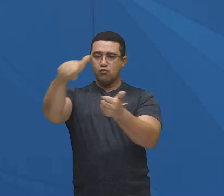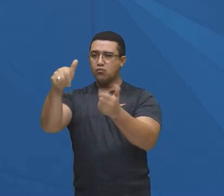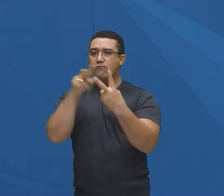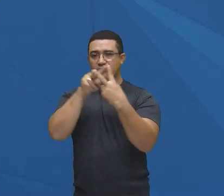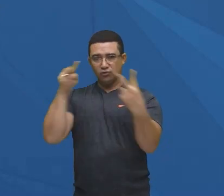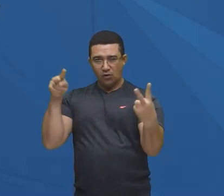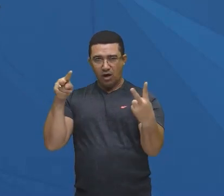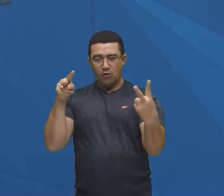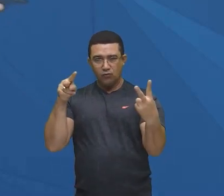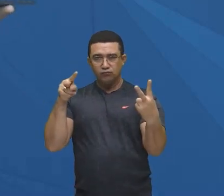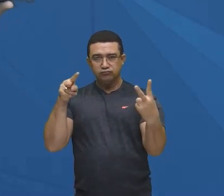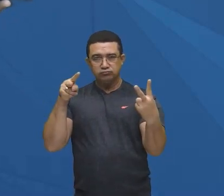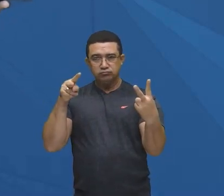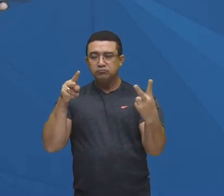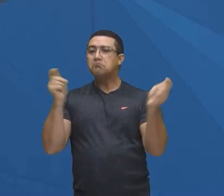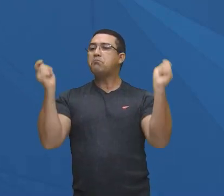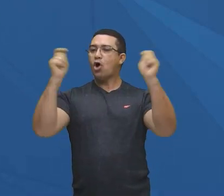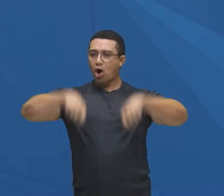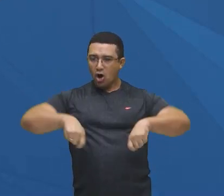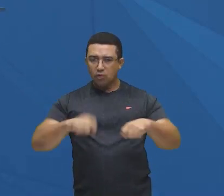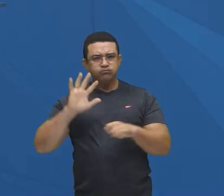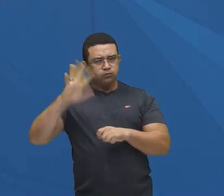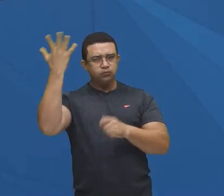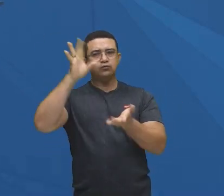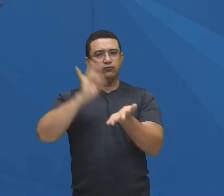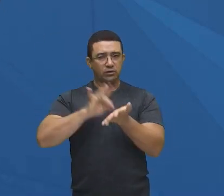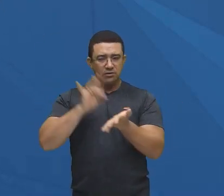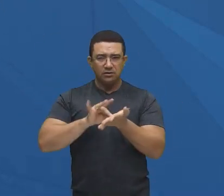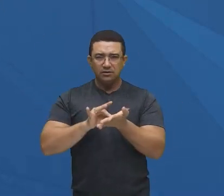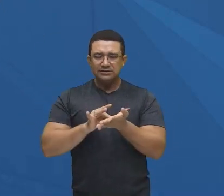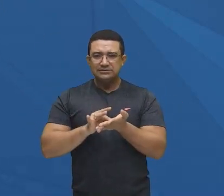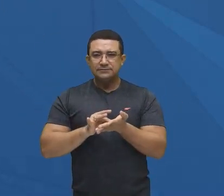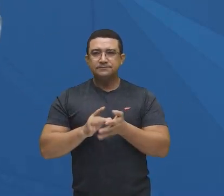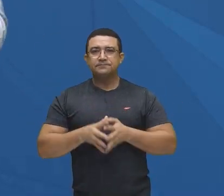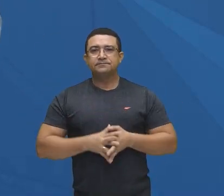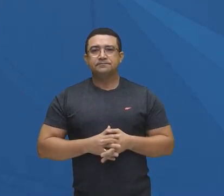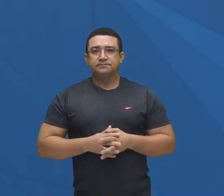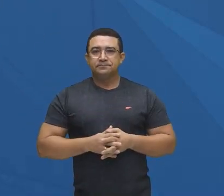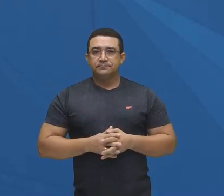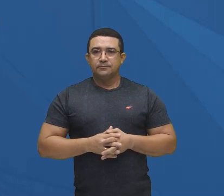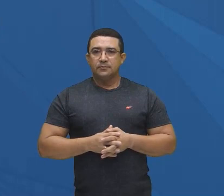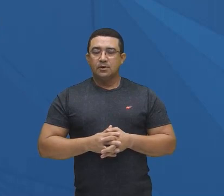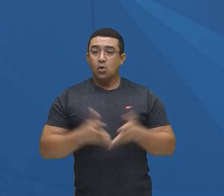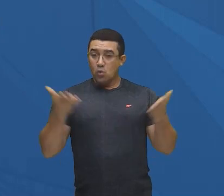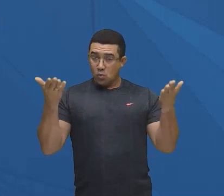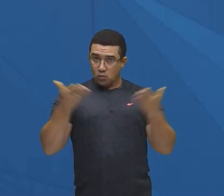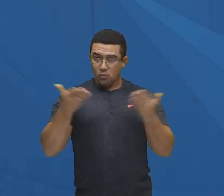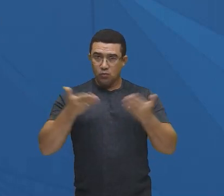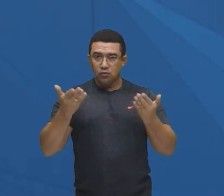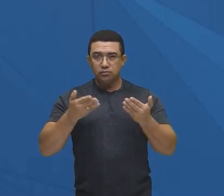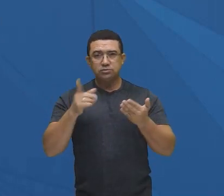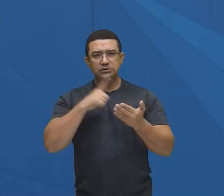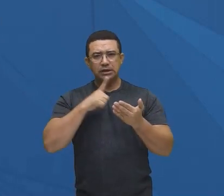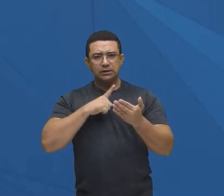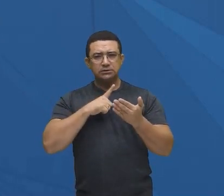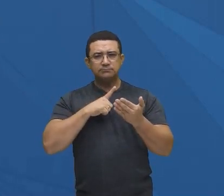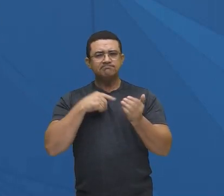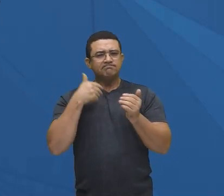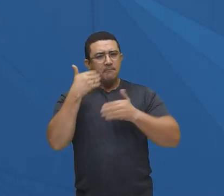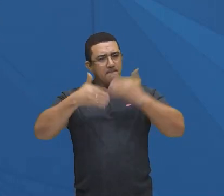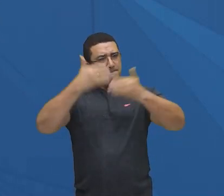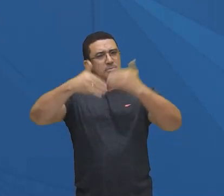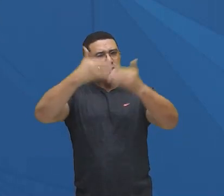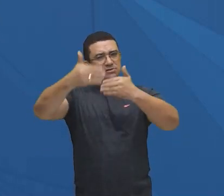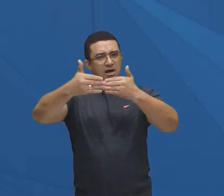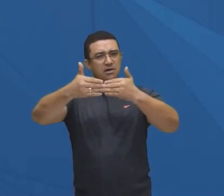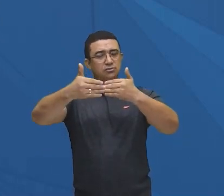ser real. Como assim, professora? Eu não estou entendendo nada. Vamos lá. Hoje em dia, existe um processo, né? Na